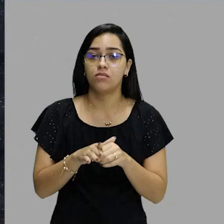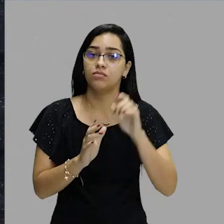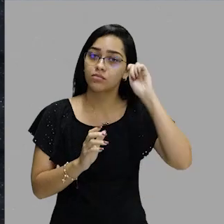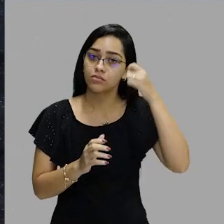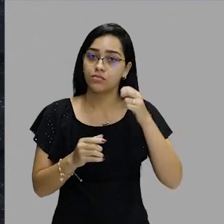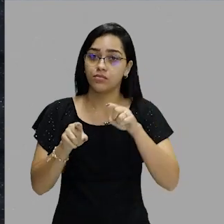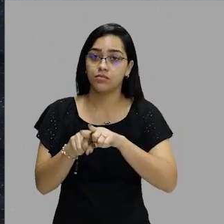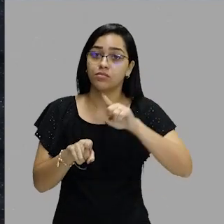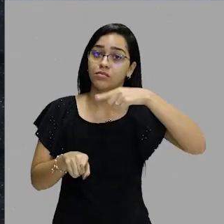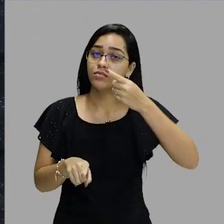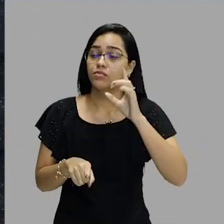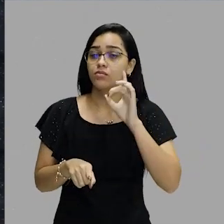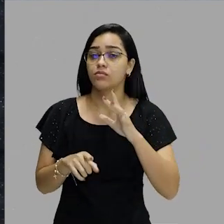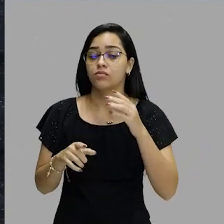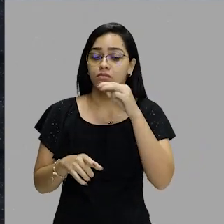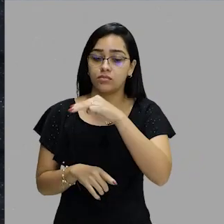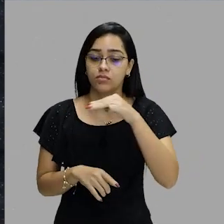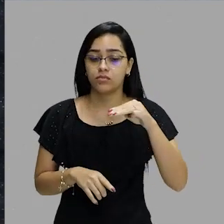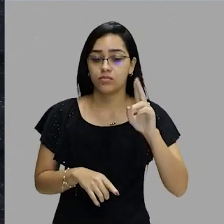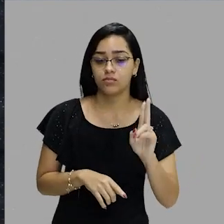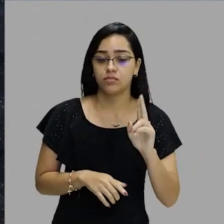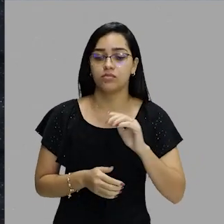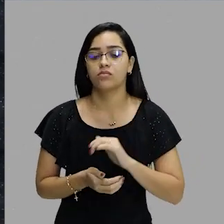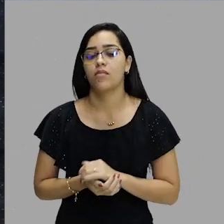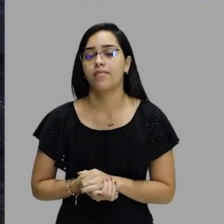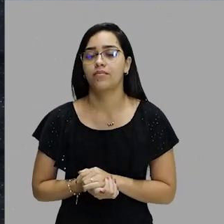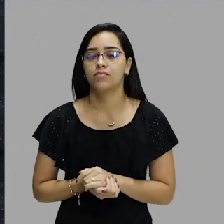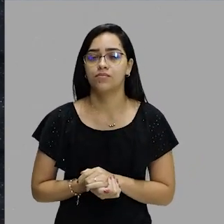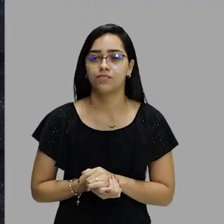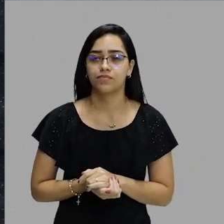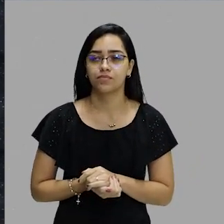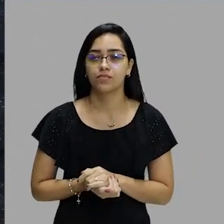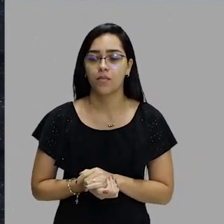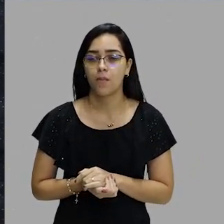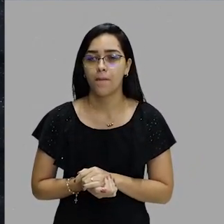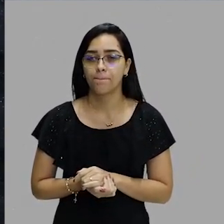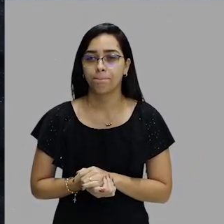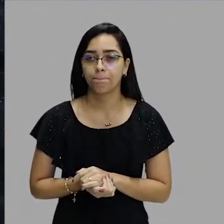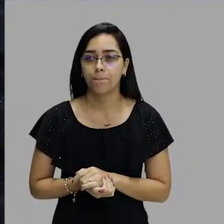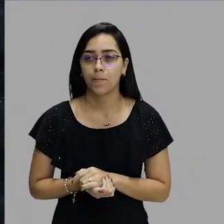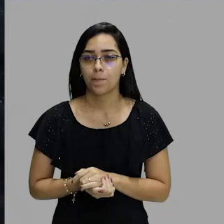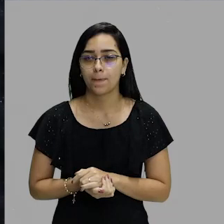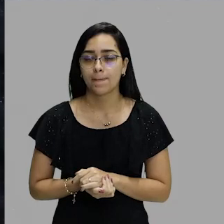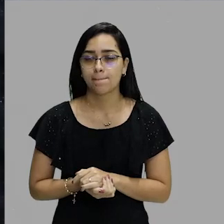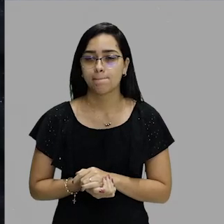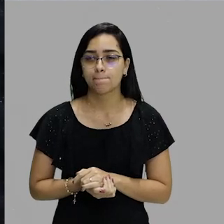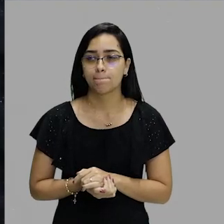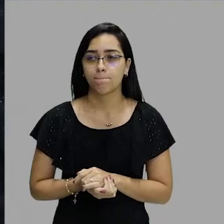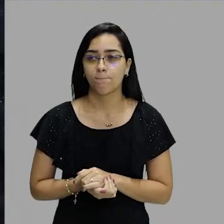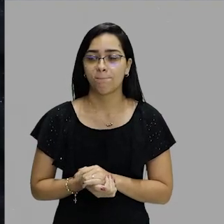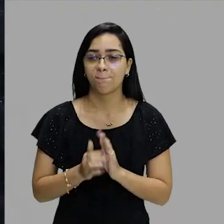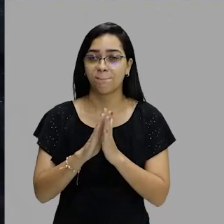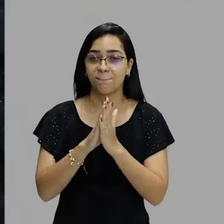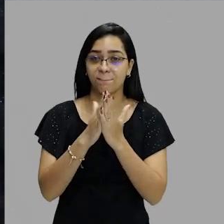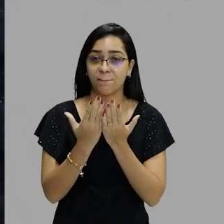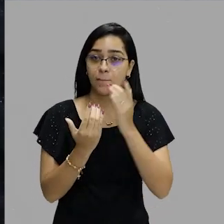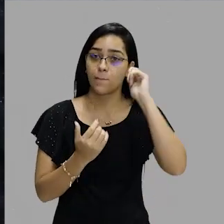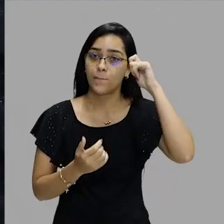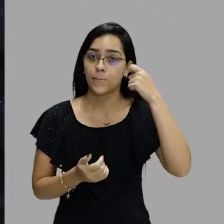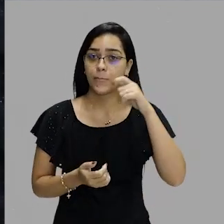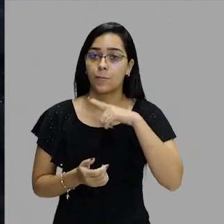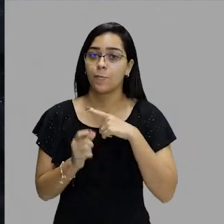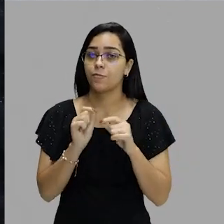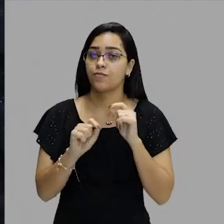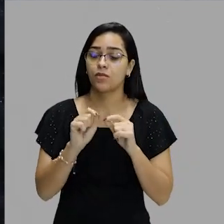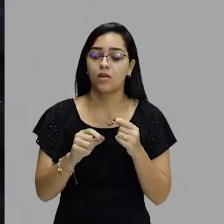depois tornou-se simplesmente MNU, Movimento Negro Unificado. Cadernos Negros apresenta